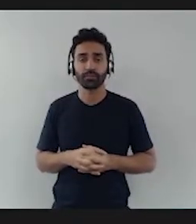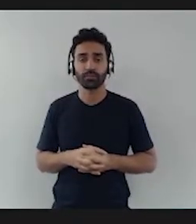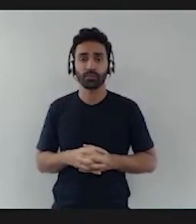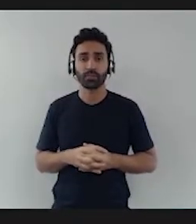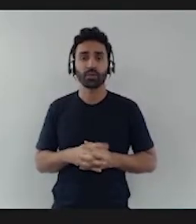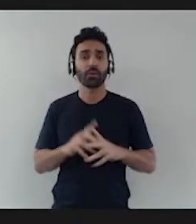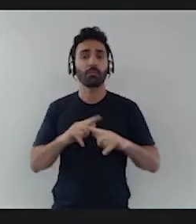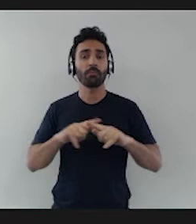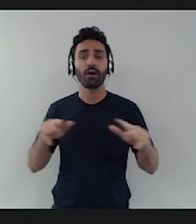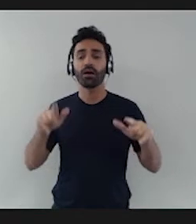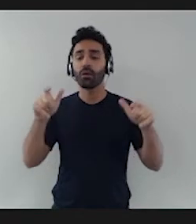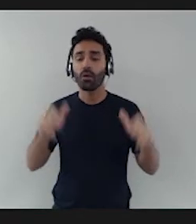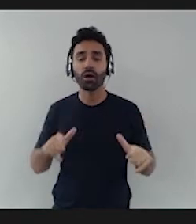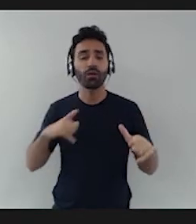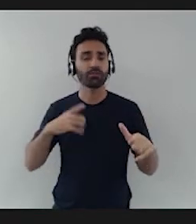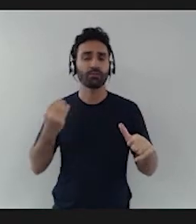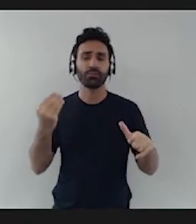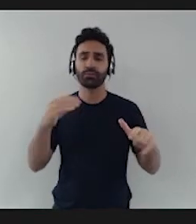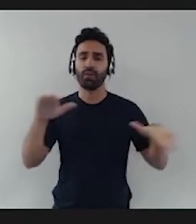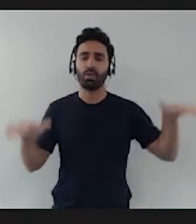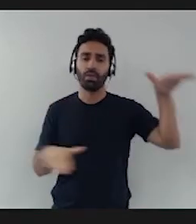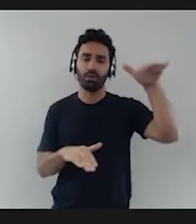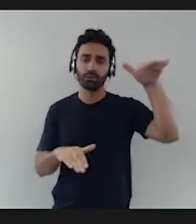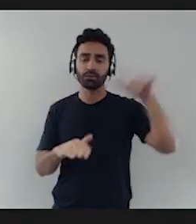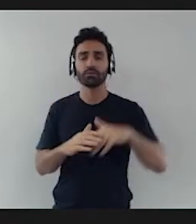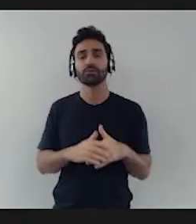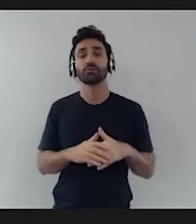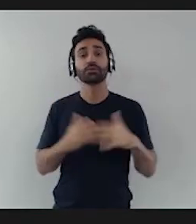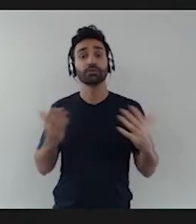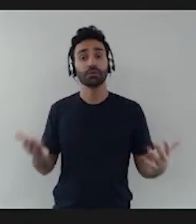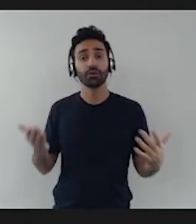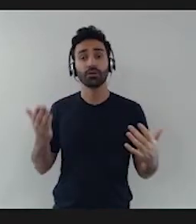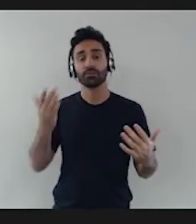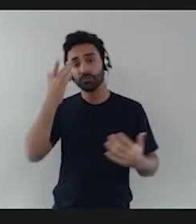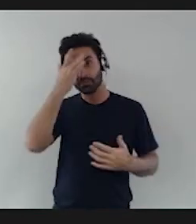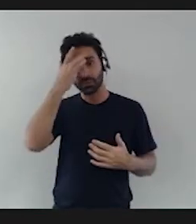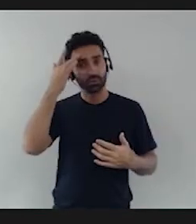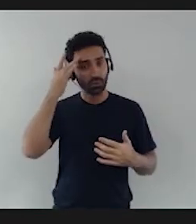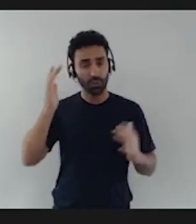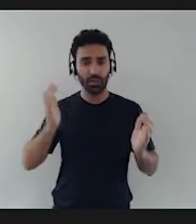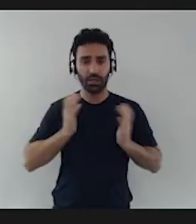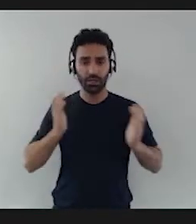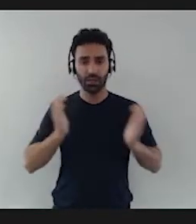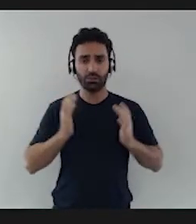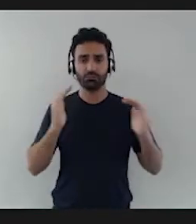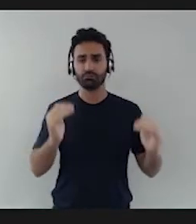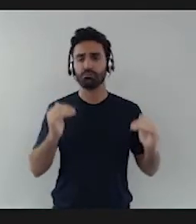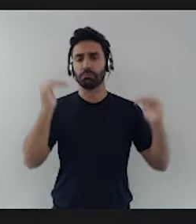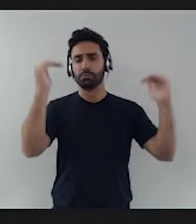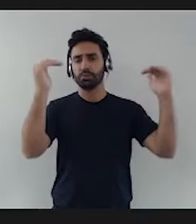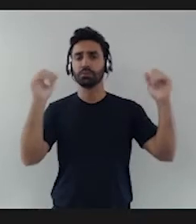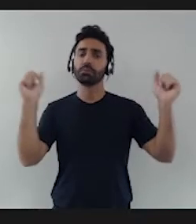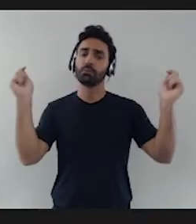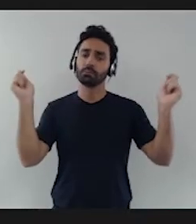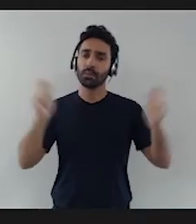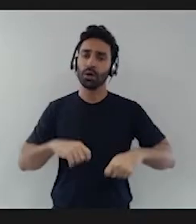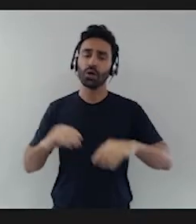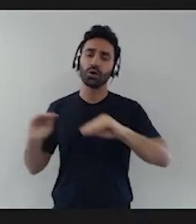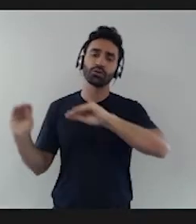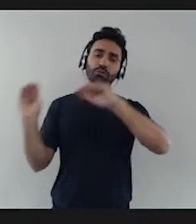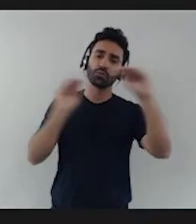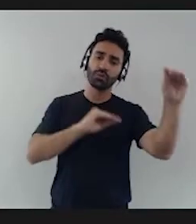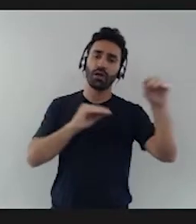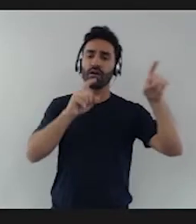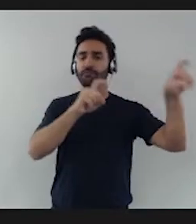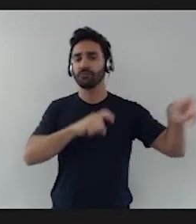de desigualdades. Então, enquanto os brasileiros de alta classe puderam se mudar para a casa da fazenda,